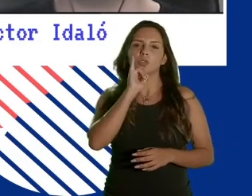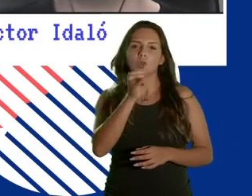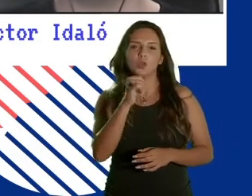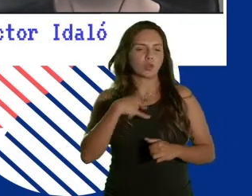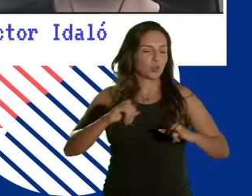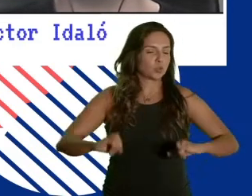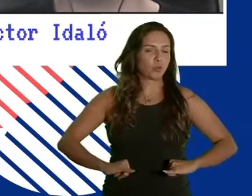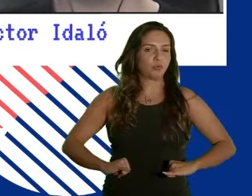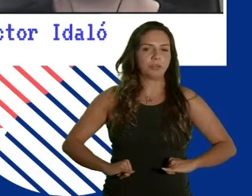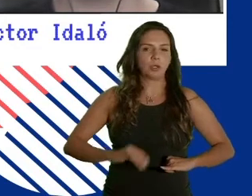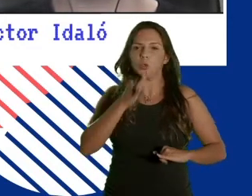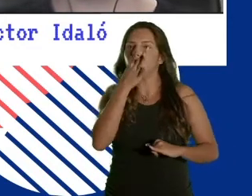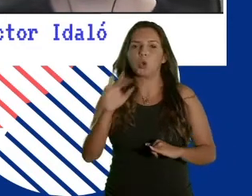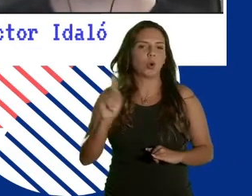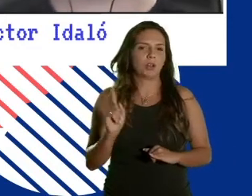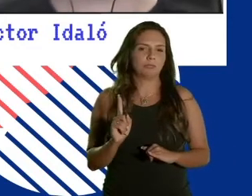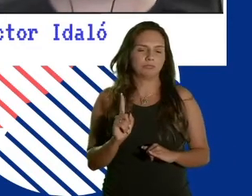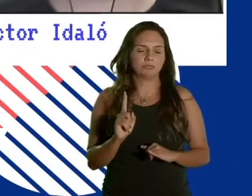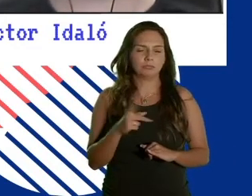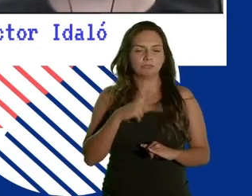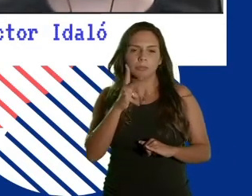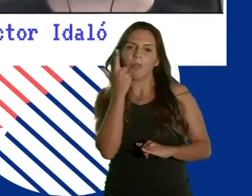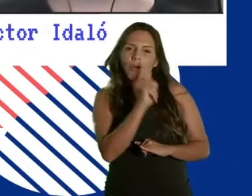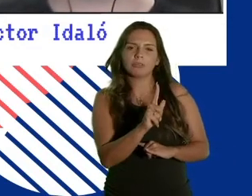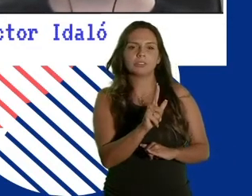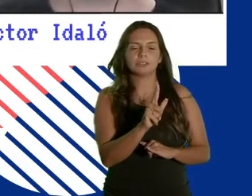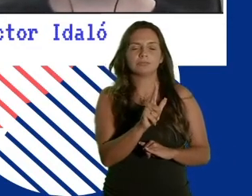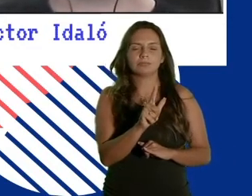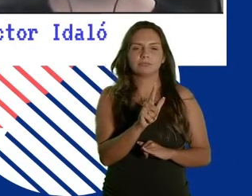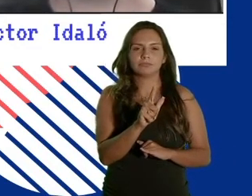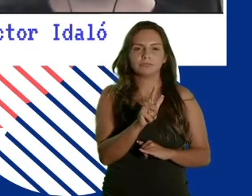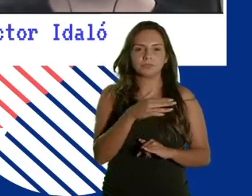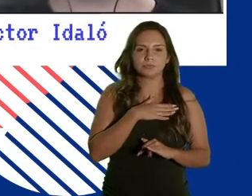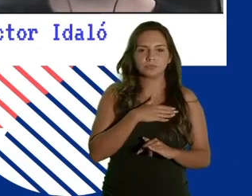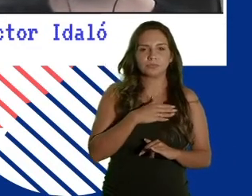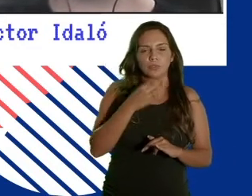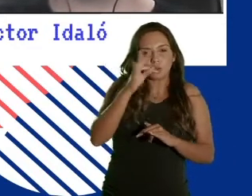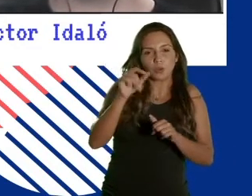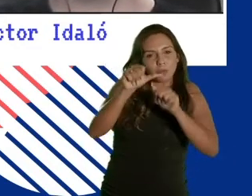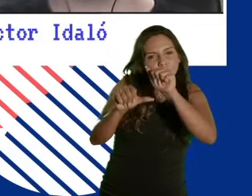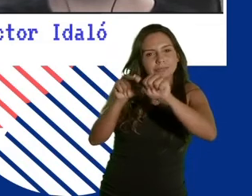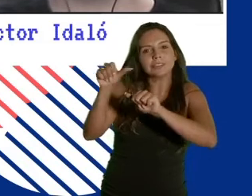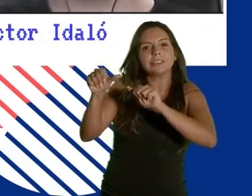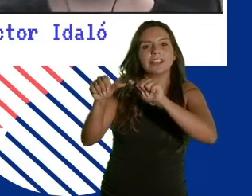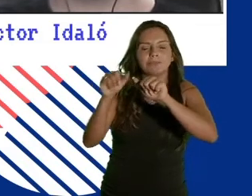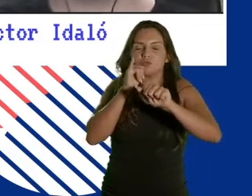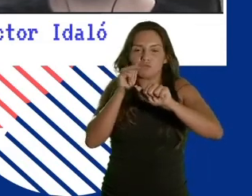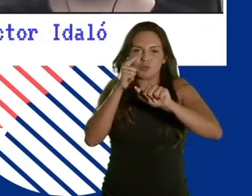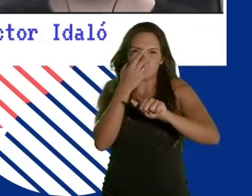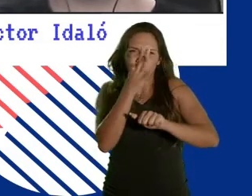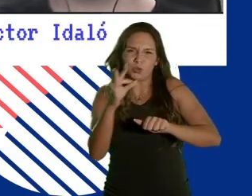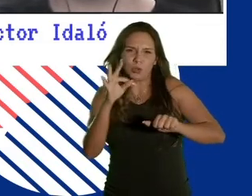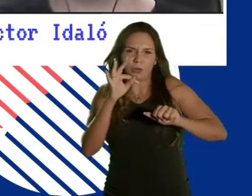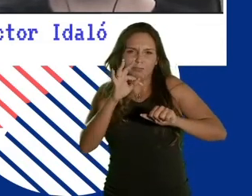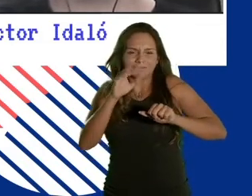o sofrimento com dor. Eu consegui gerar minhas dores e pari-las em